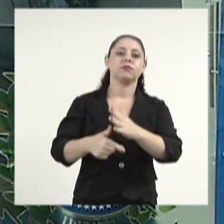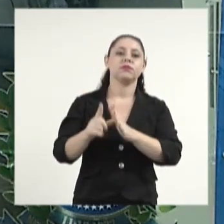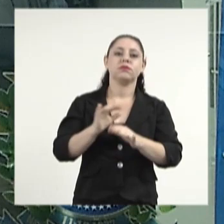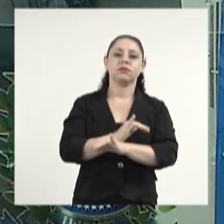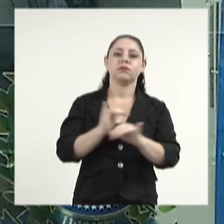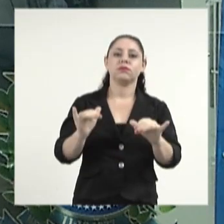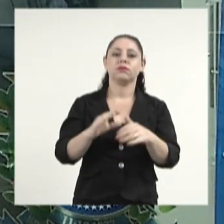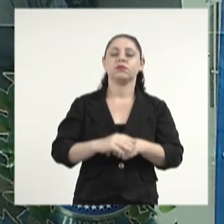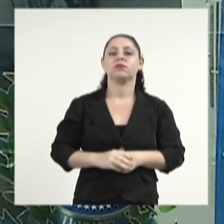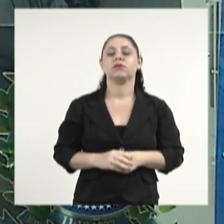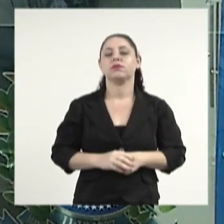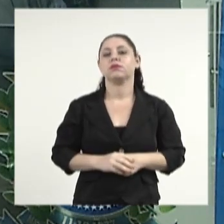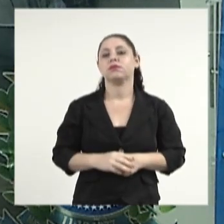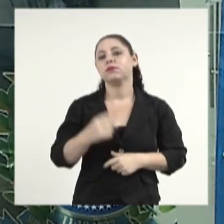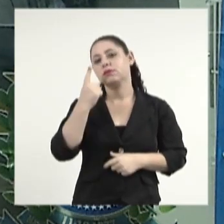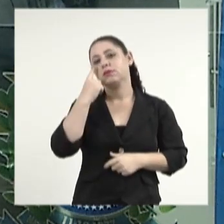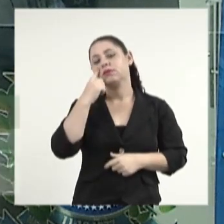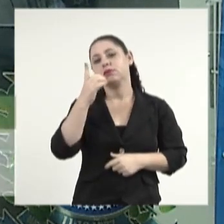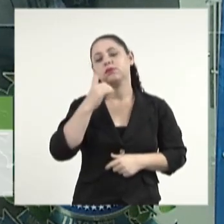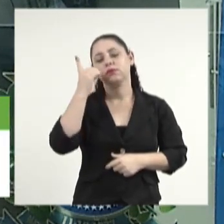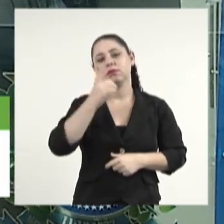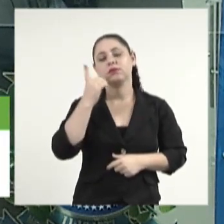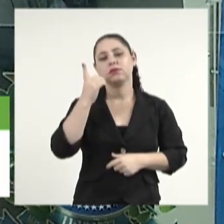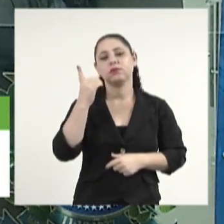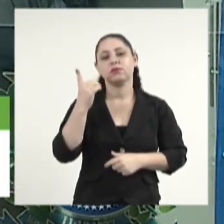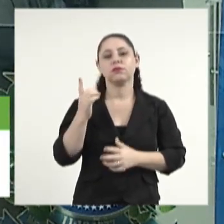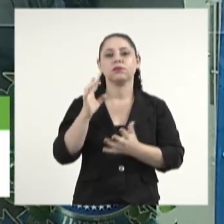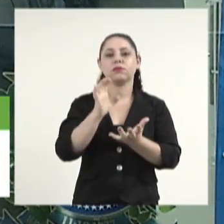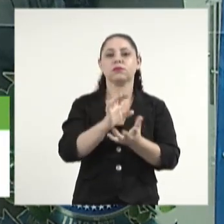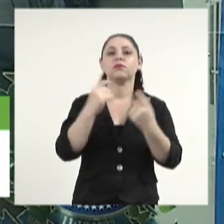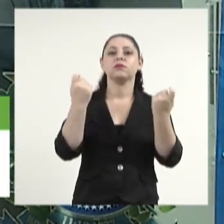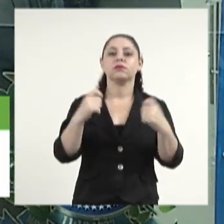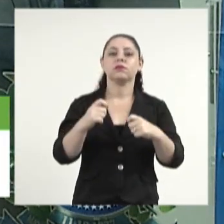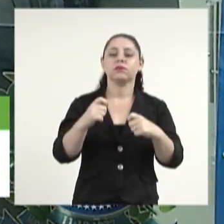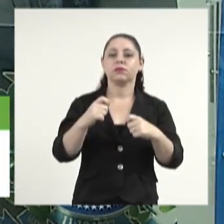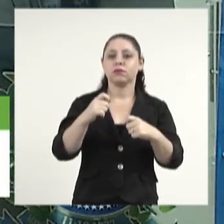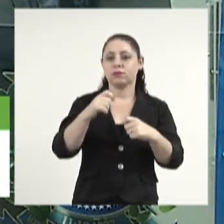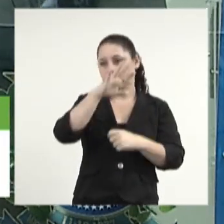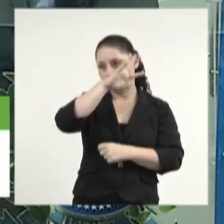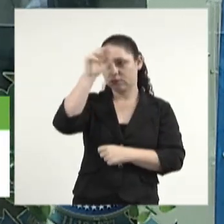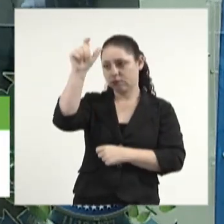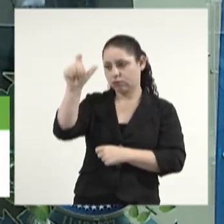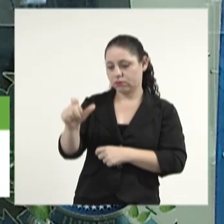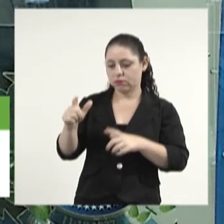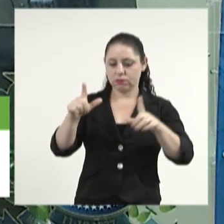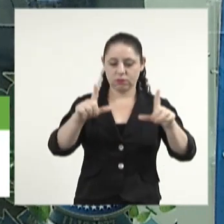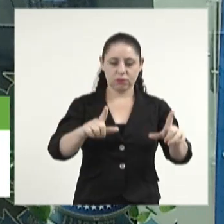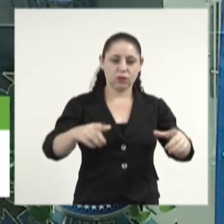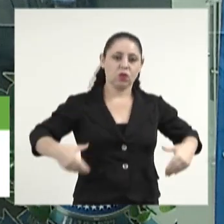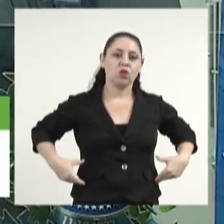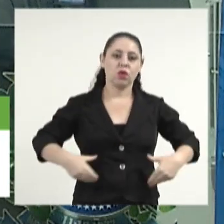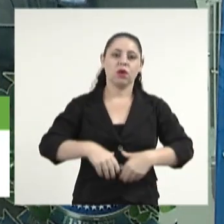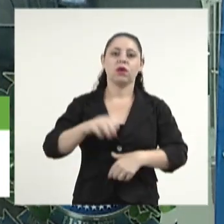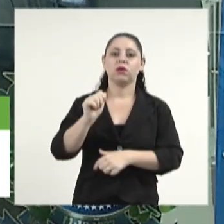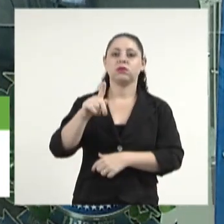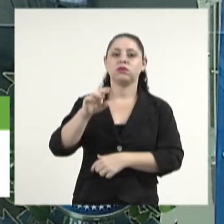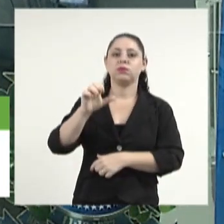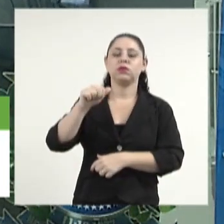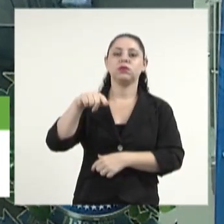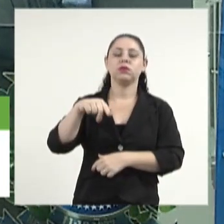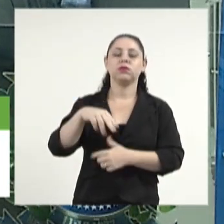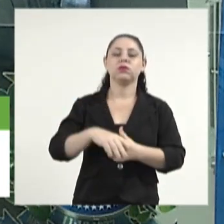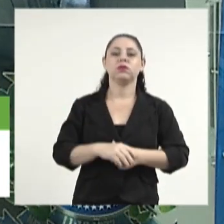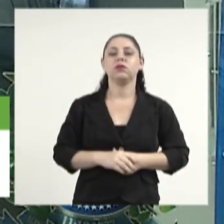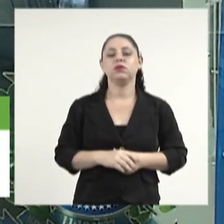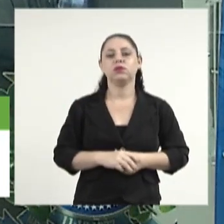programa começar, viu que os deputados estaduais fizeram a entrega hoje do título de cidadão sul-mato-grossense ao cardeal Ángel Fernández